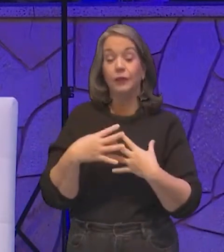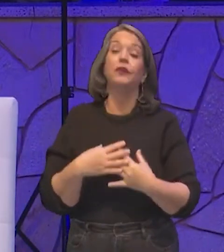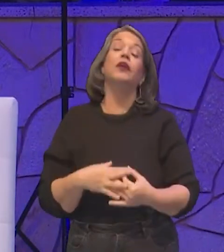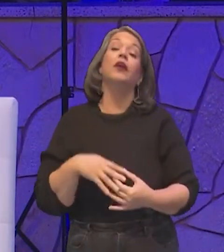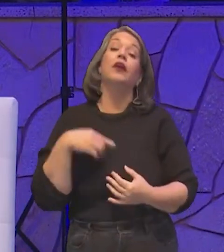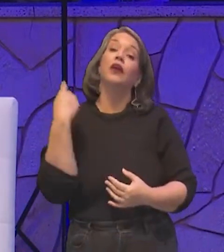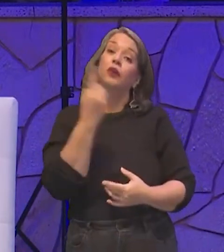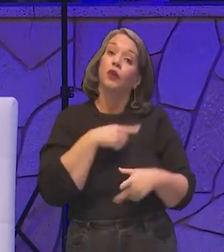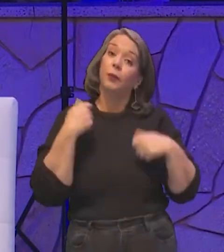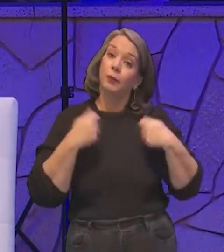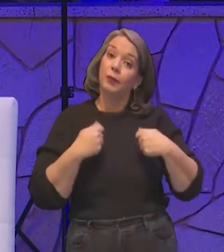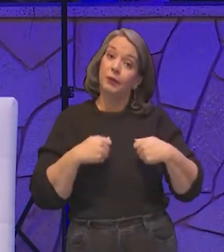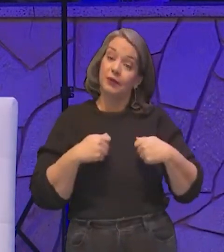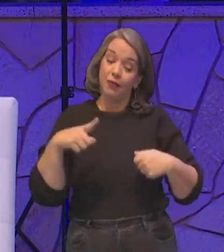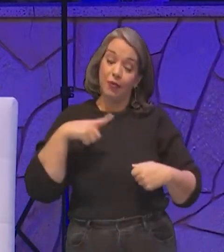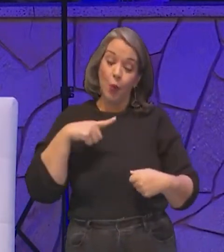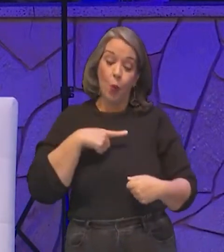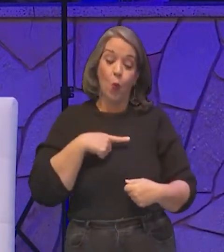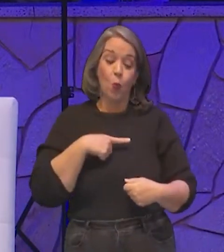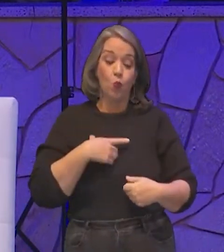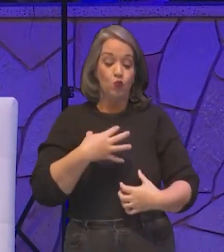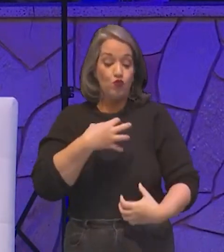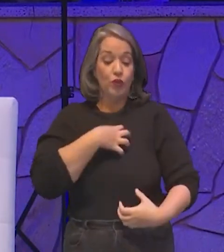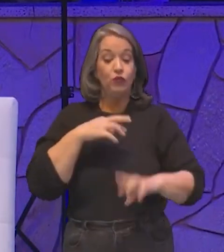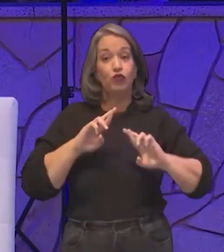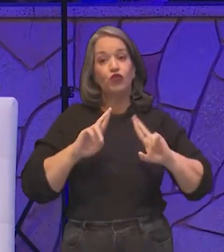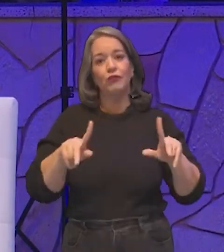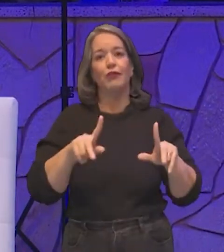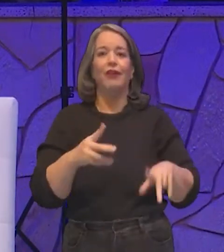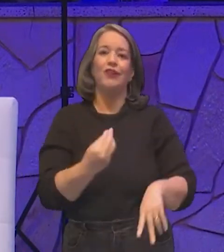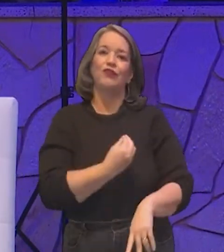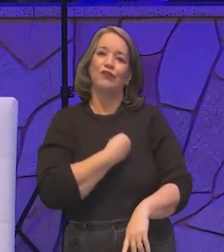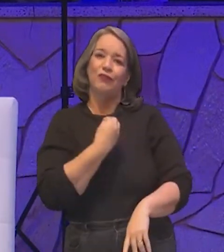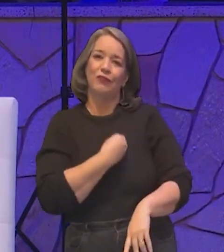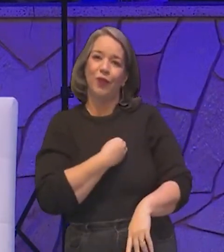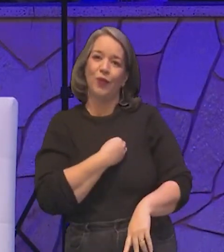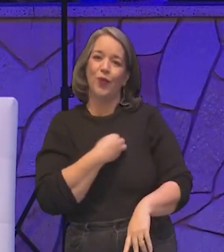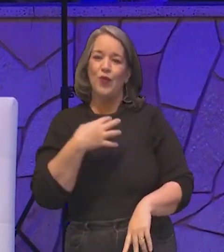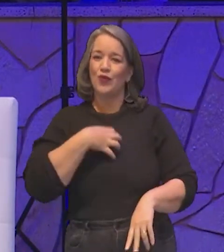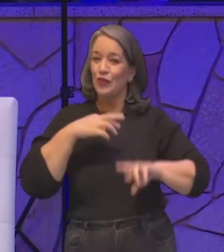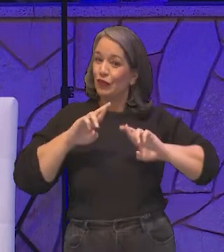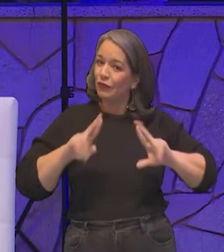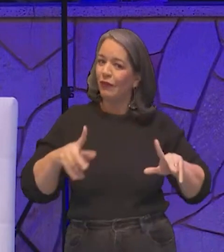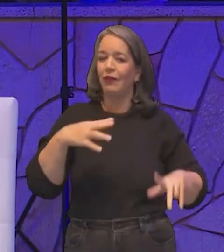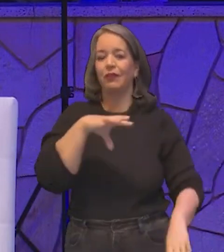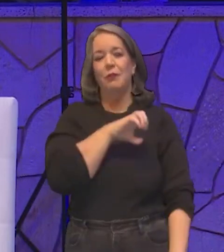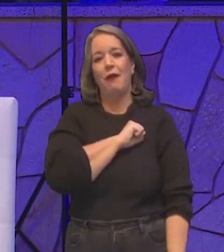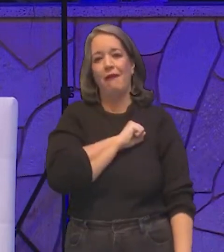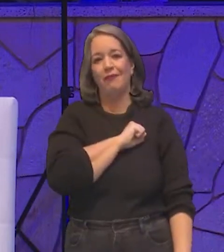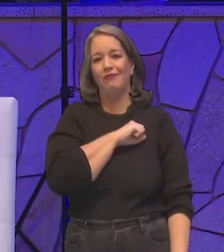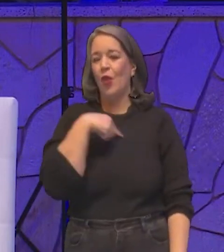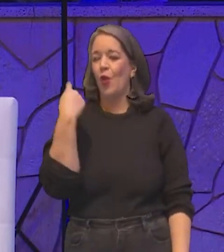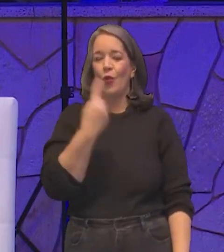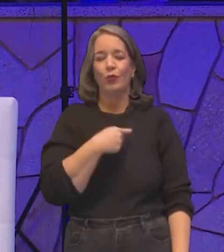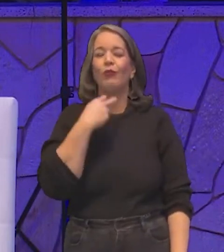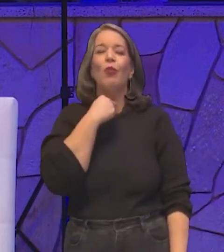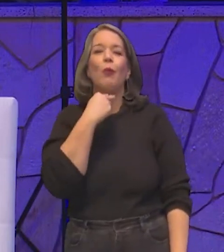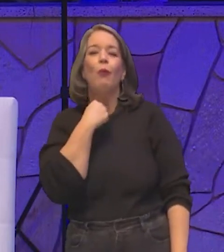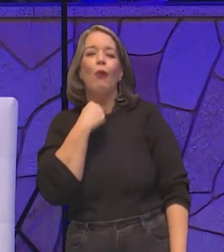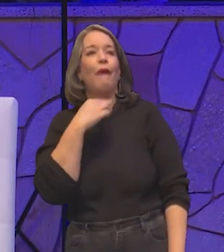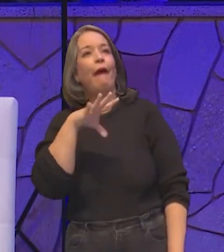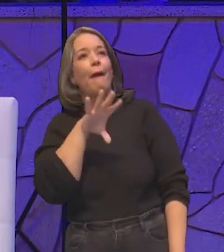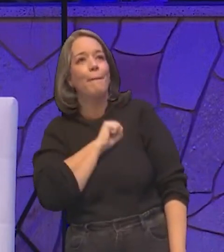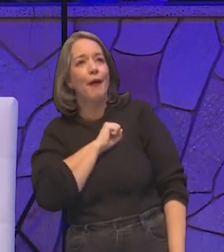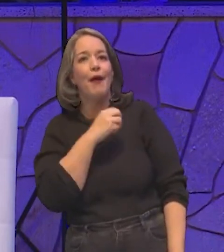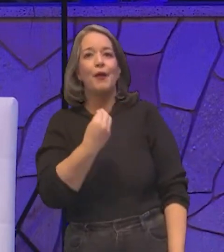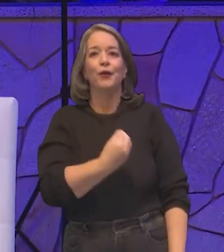de viver não deve ser feito ao nosso próprio entendimento. E esse verso logo de